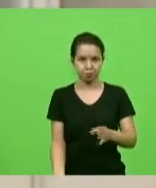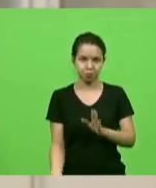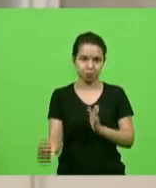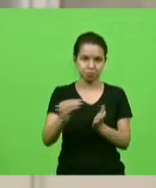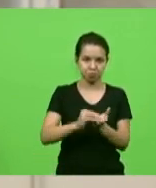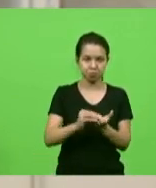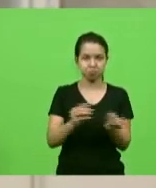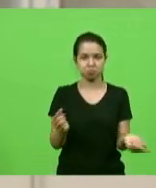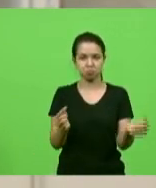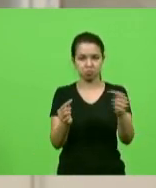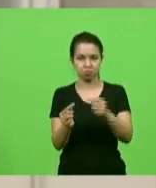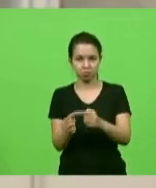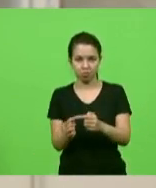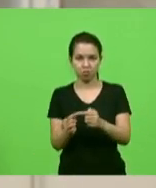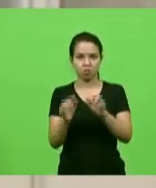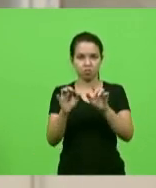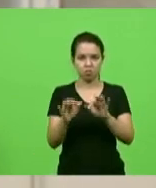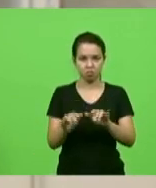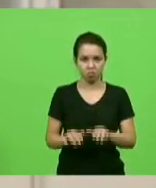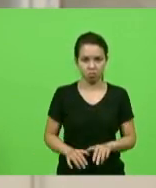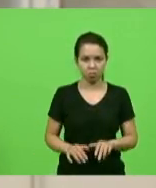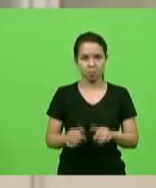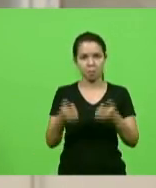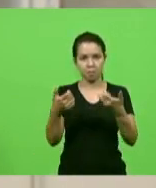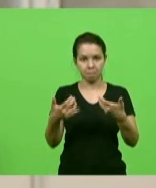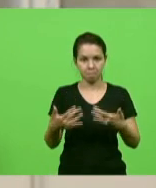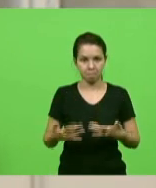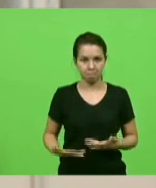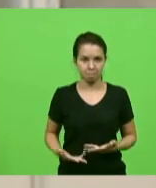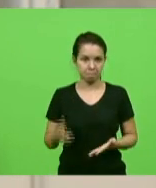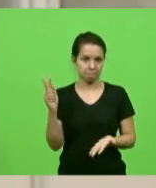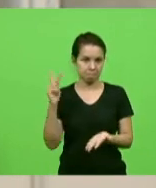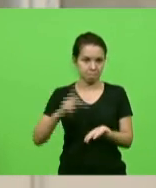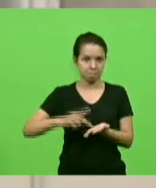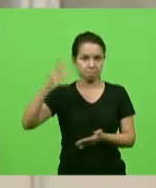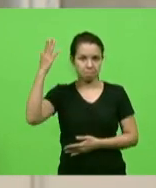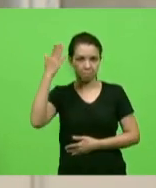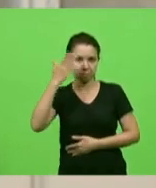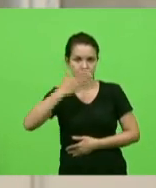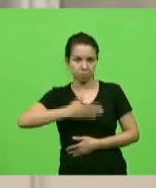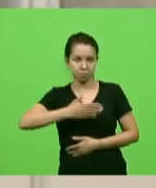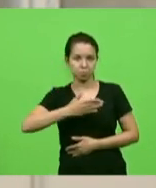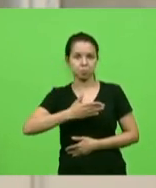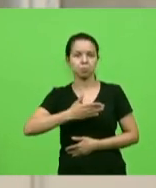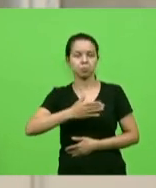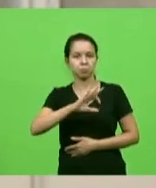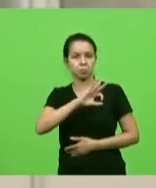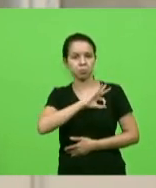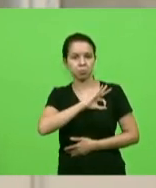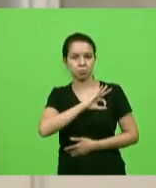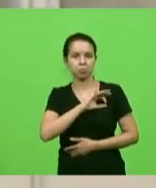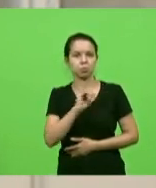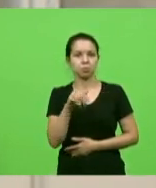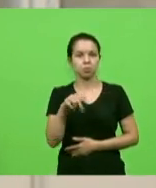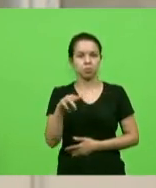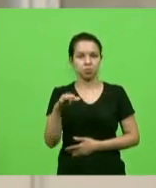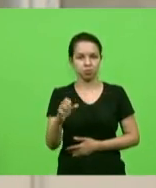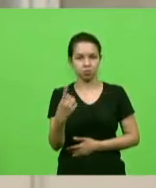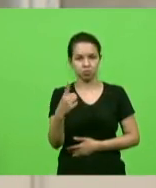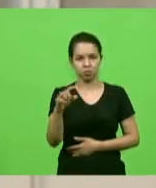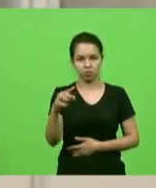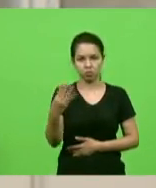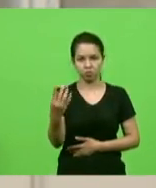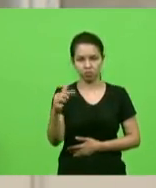transcrição ou menção a Fatos e provas existentes do inquérito policial numa 1247